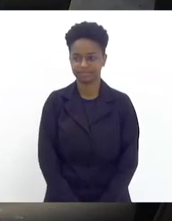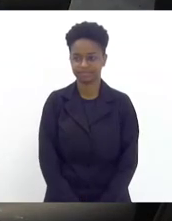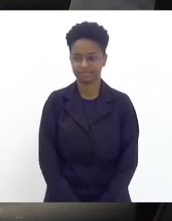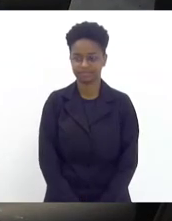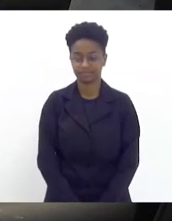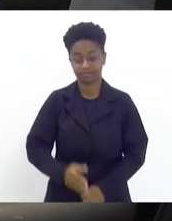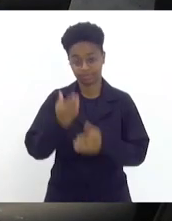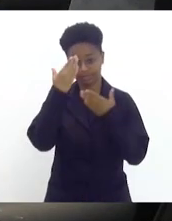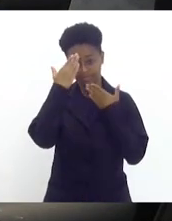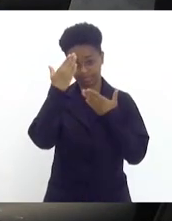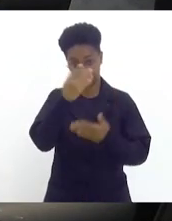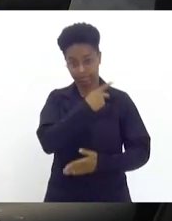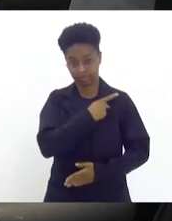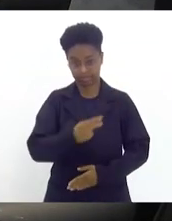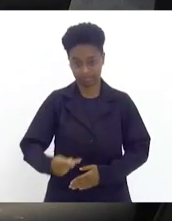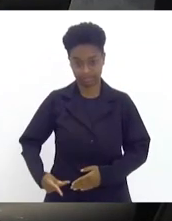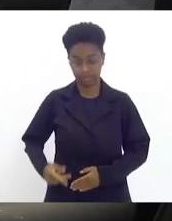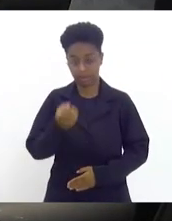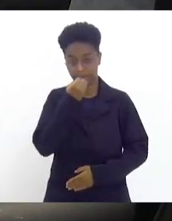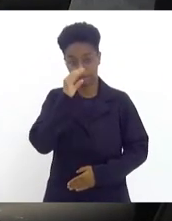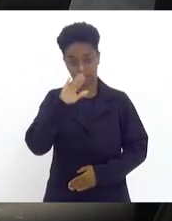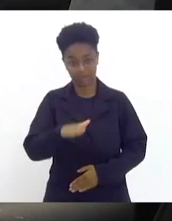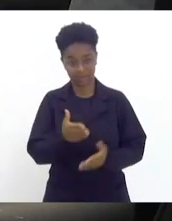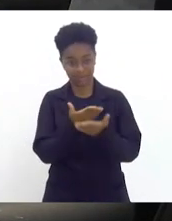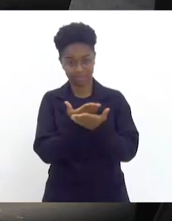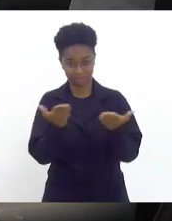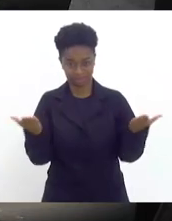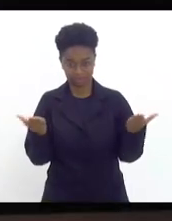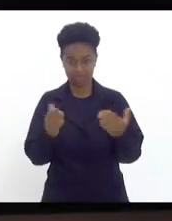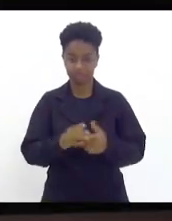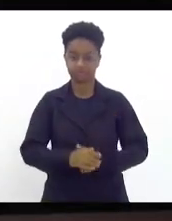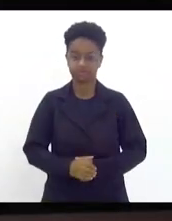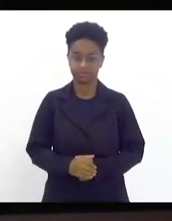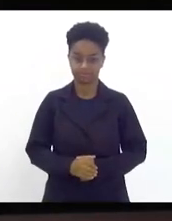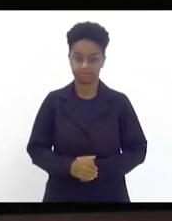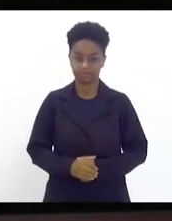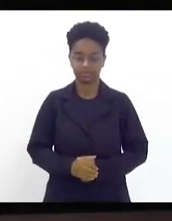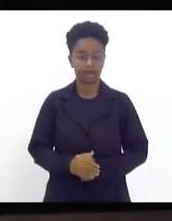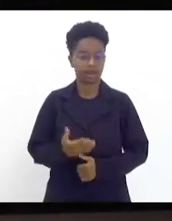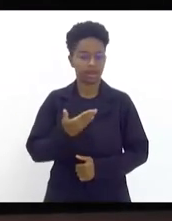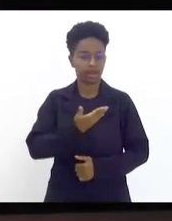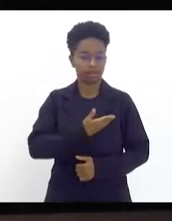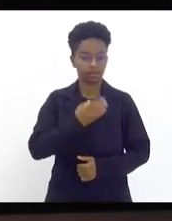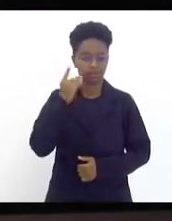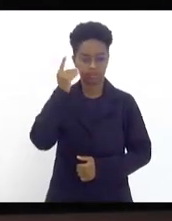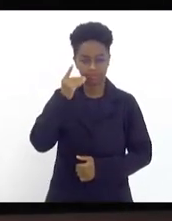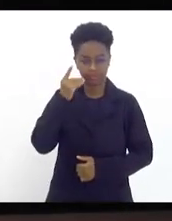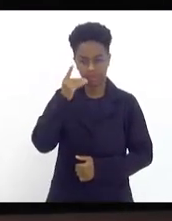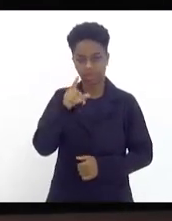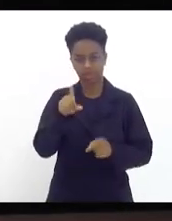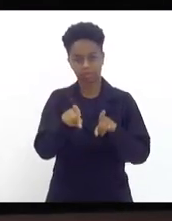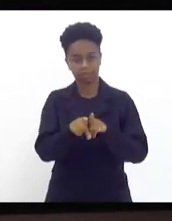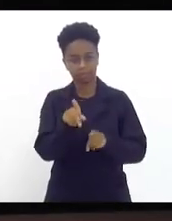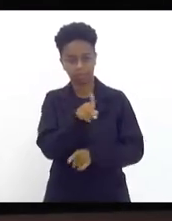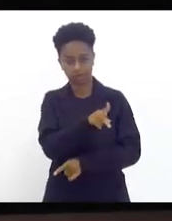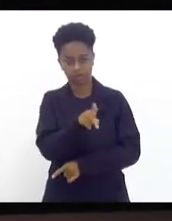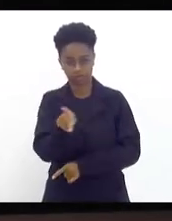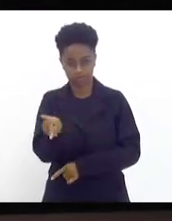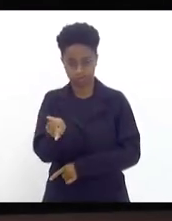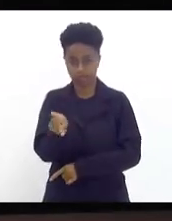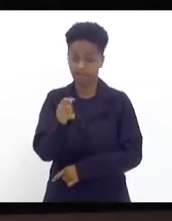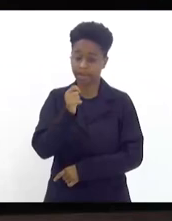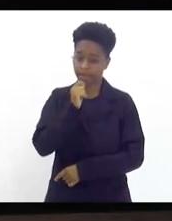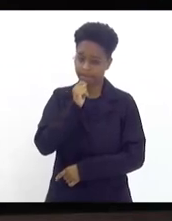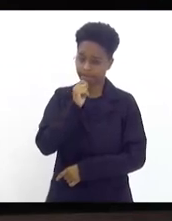Obrigada Presidente Boa tarde nobres colegas professores e professoras que